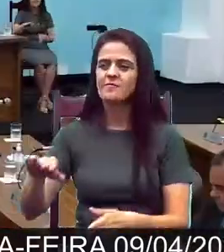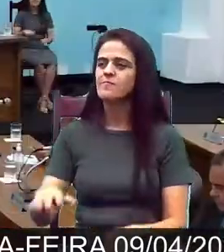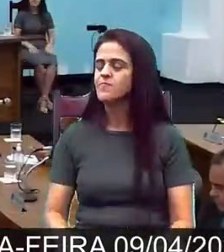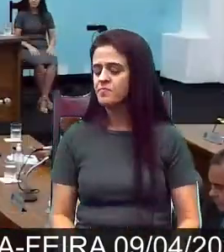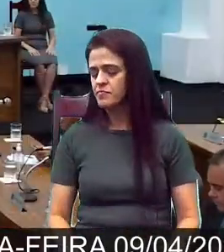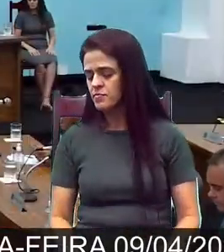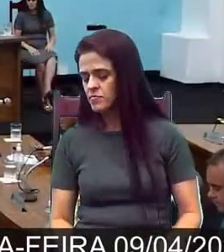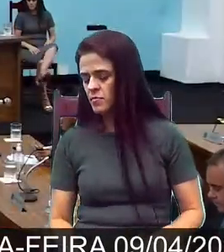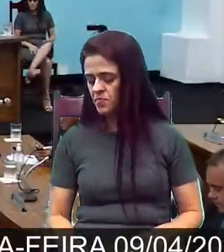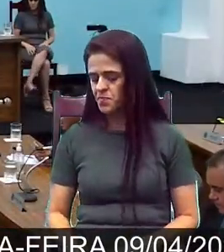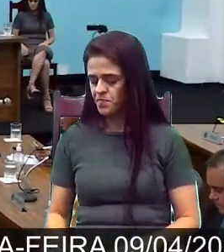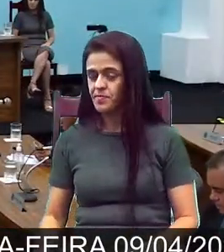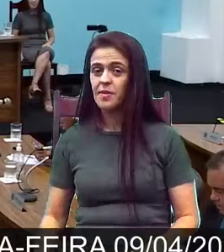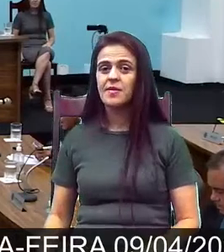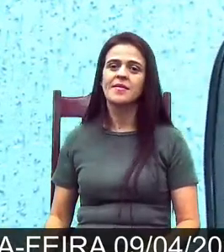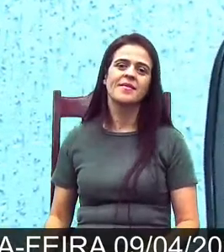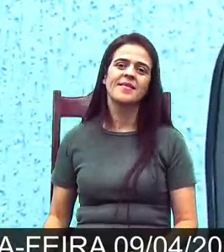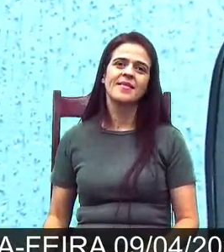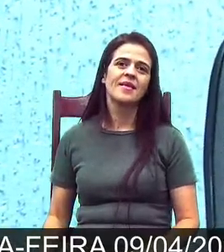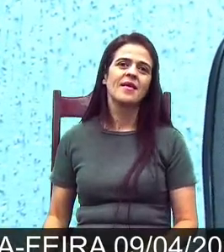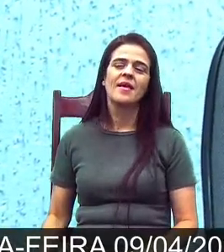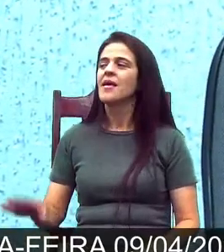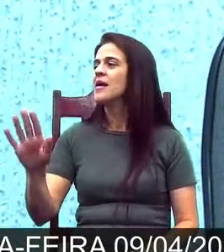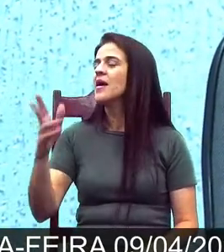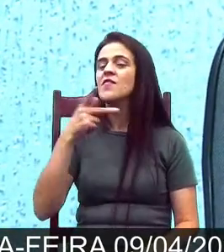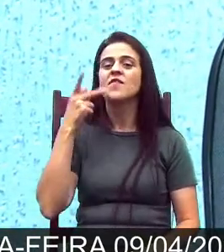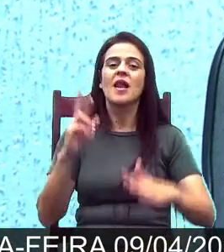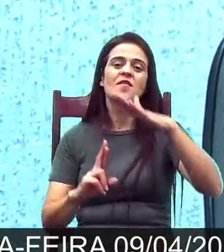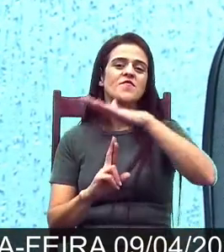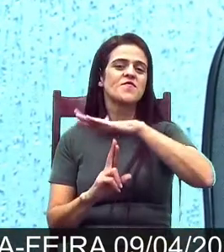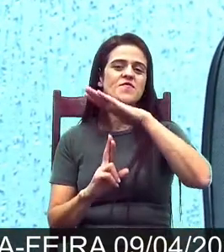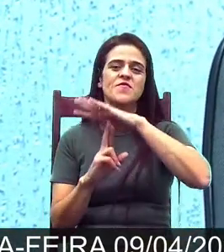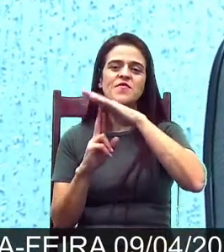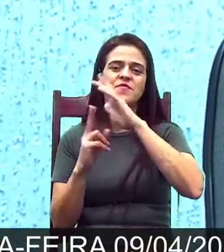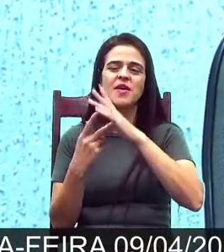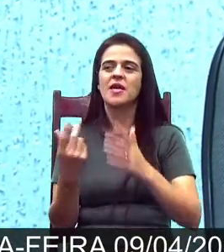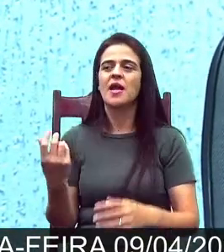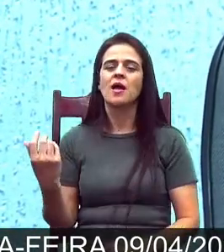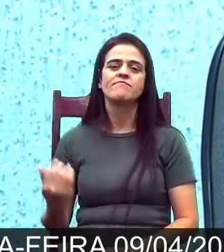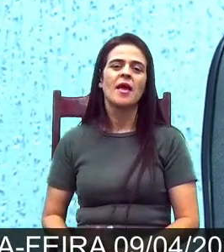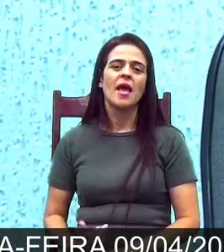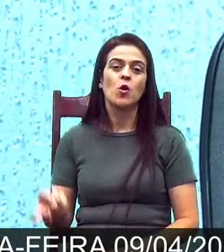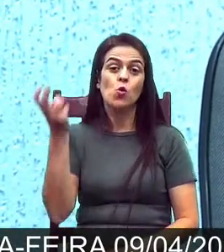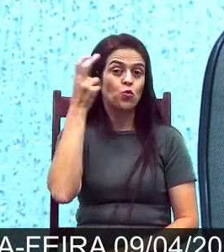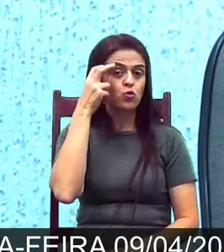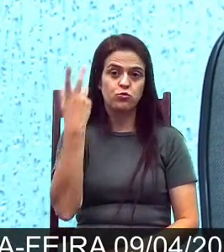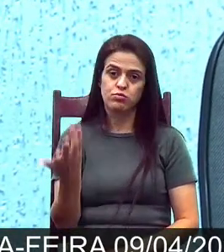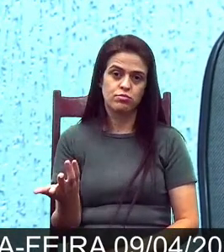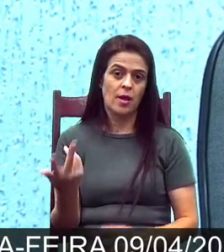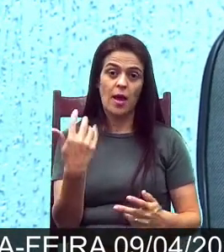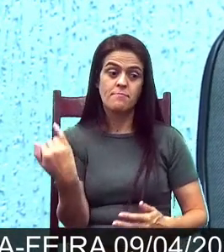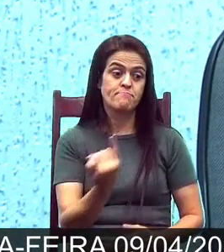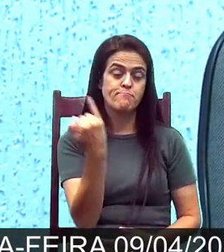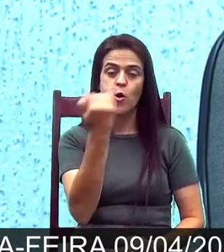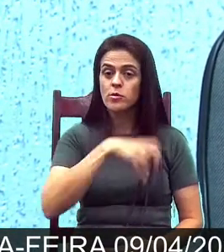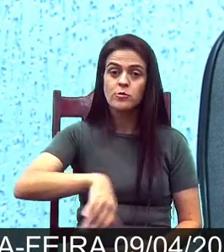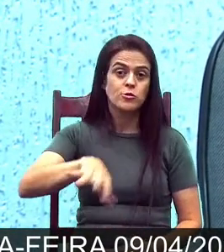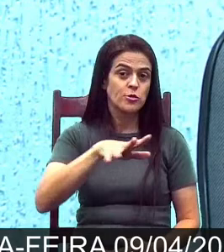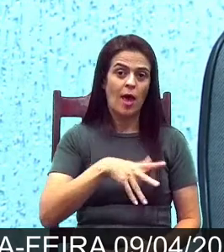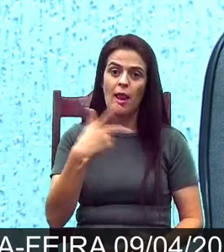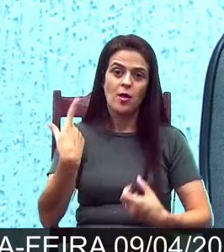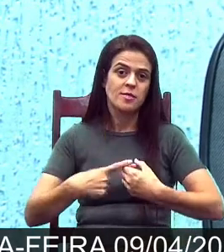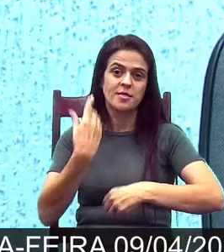um acontecimento cultural e gastronômico da nossa cidade. Tão importante quanto outros acontecimentos que